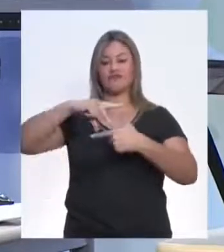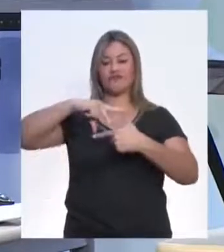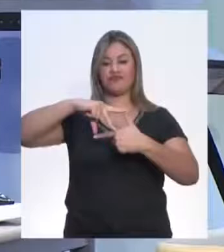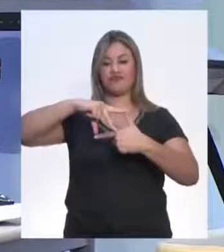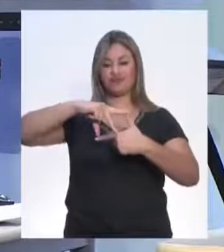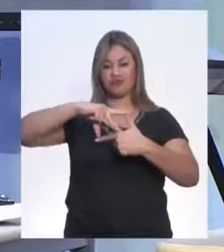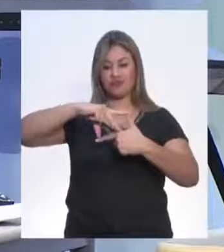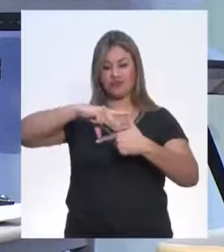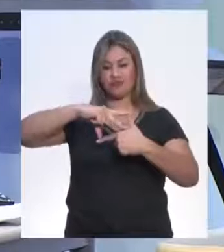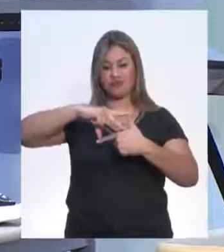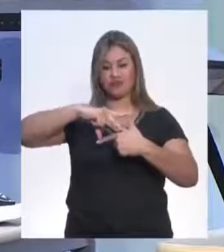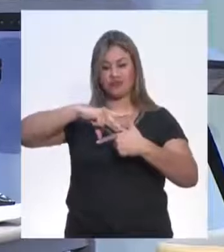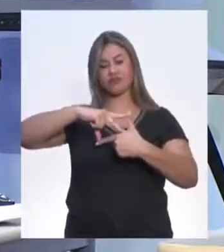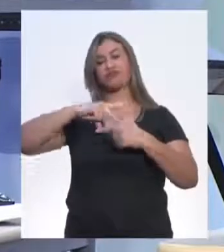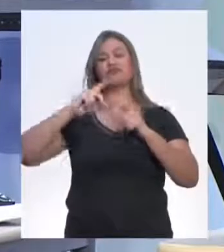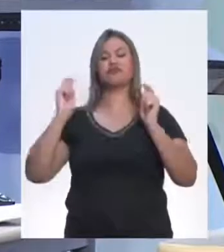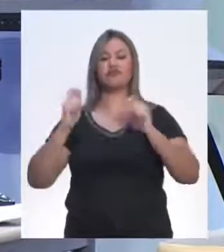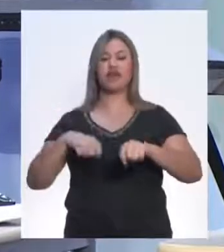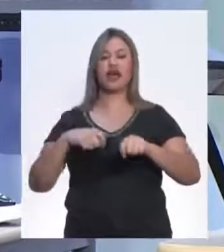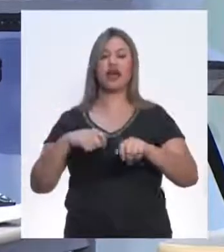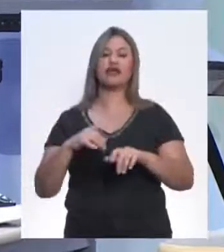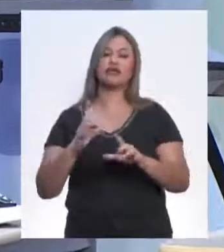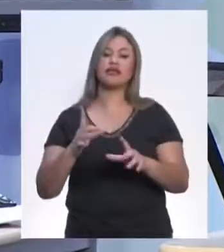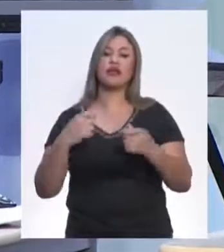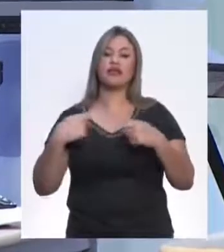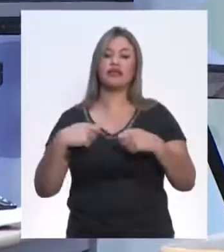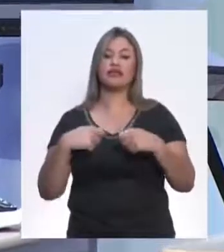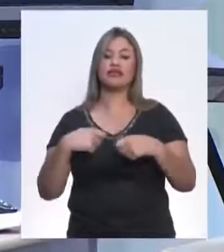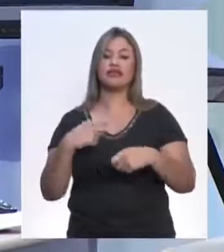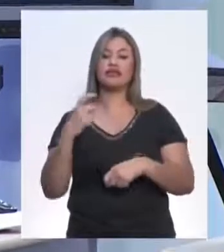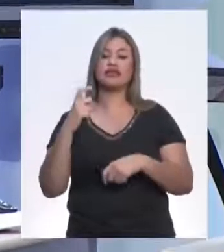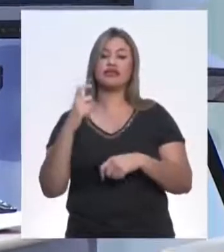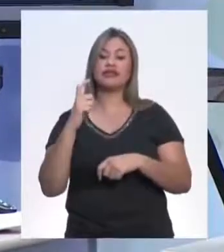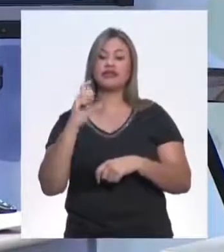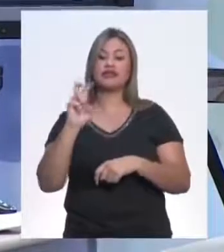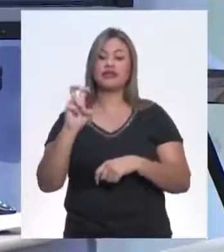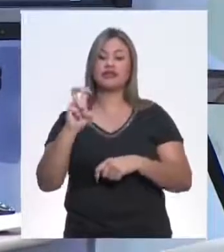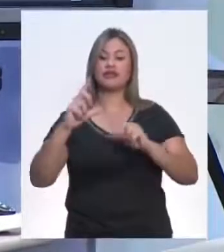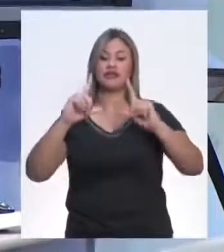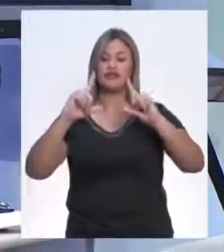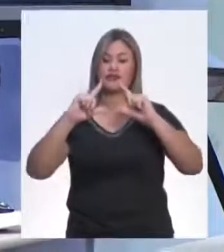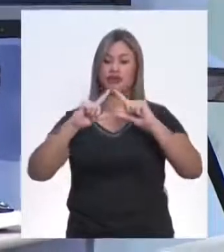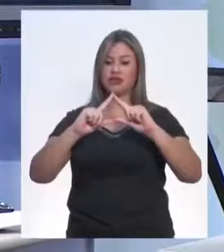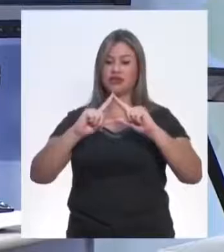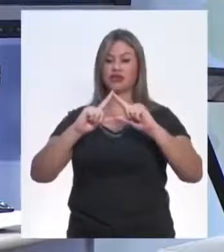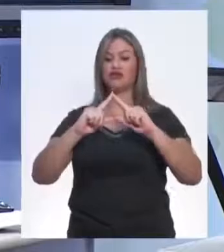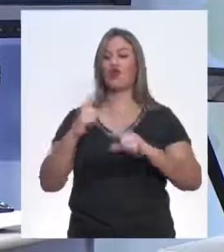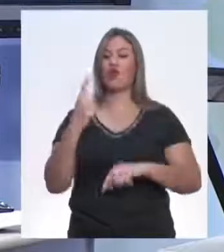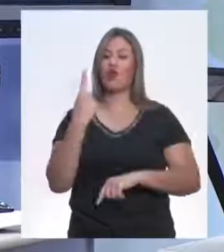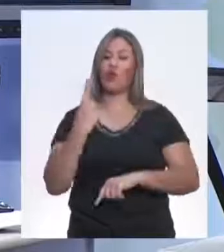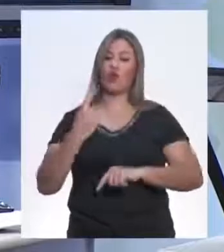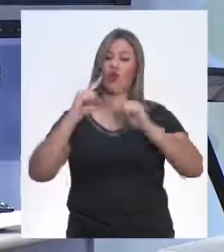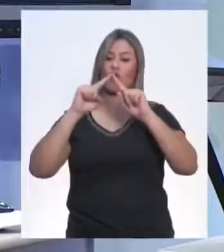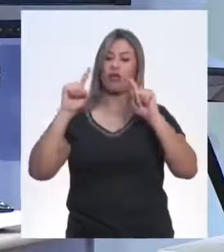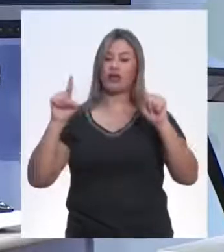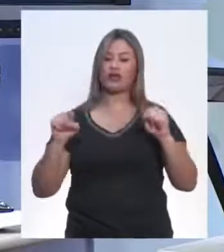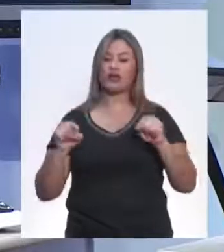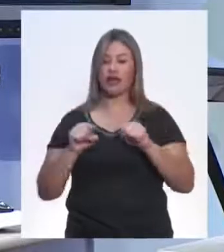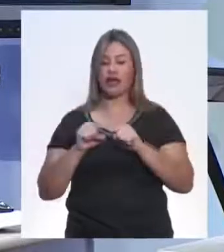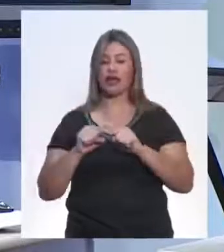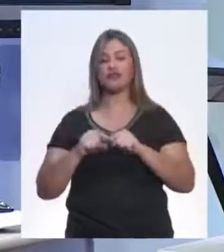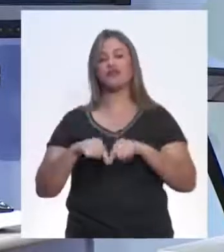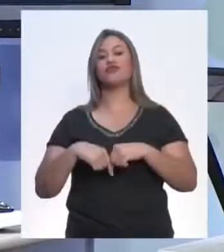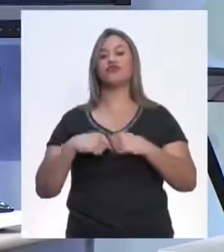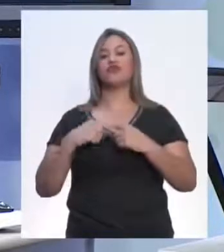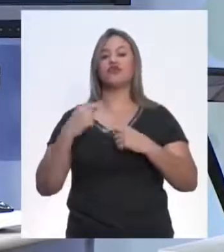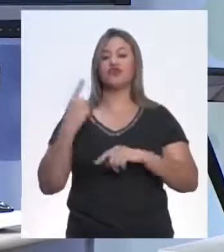é encontrar 5 triângulos, um quadrado e um paralelogramo. Como que você faz isso? Através da dobradura, ou